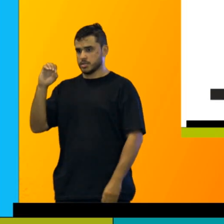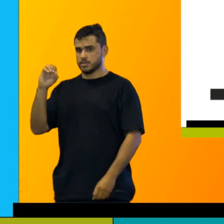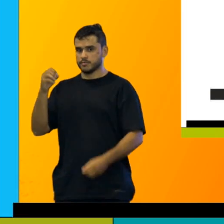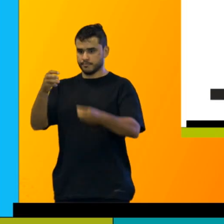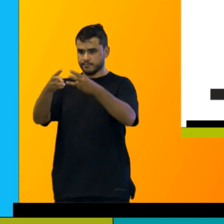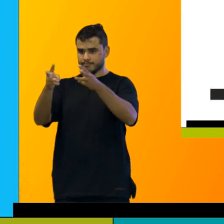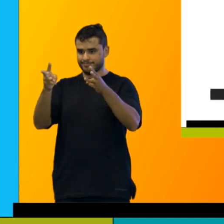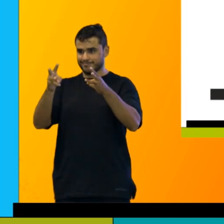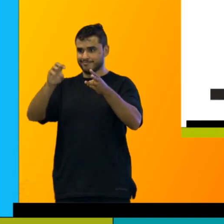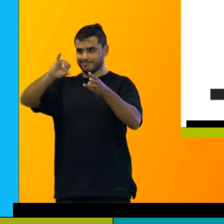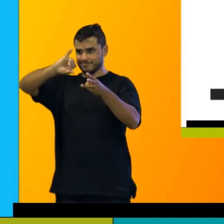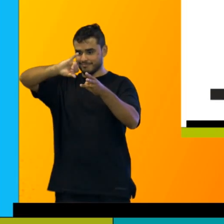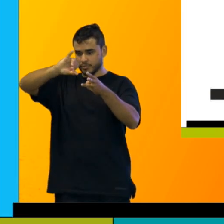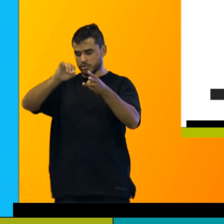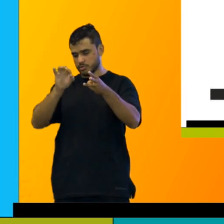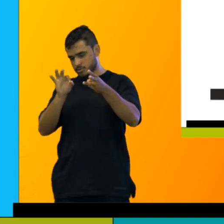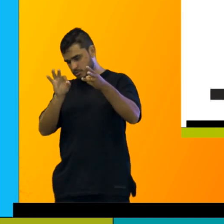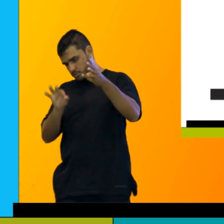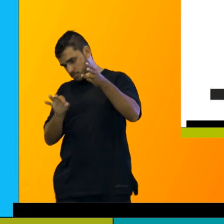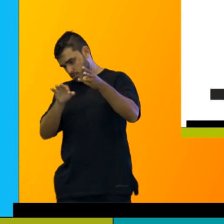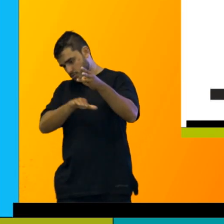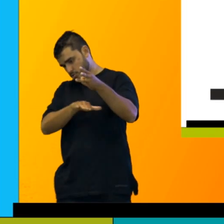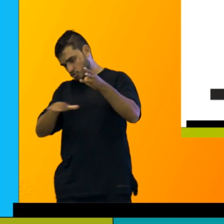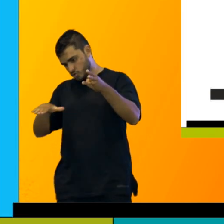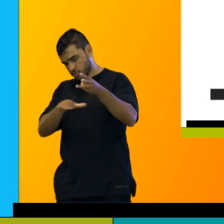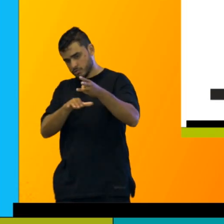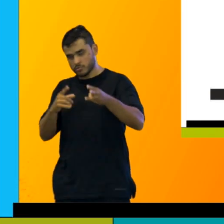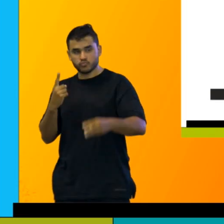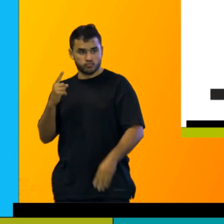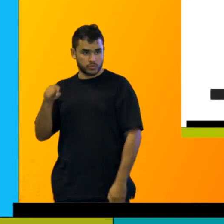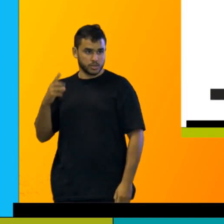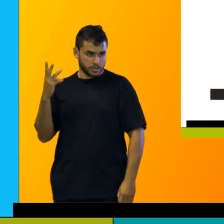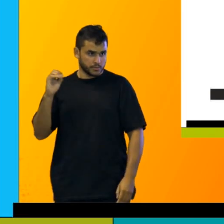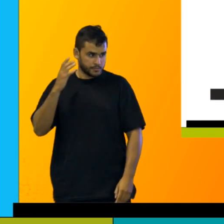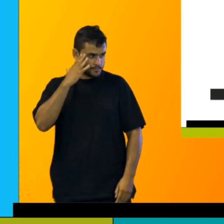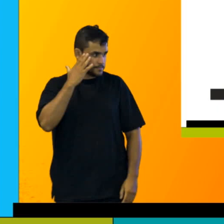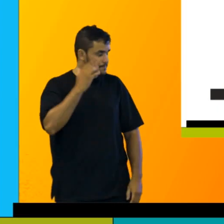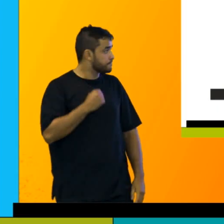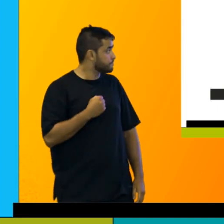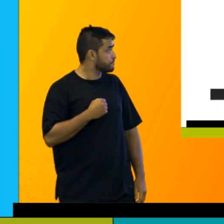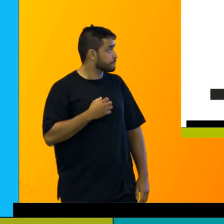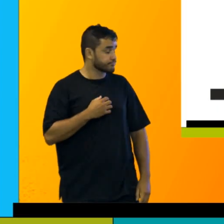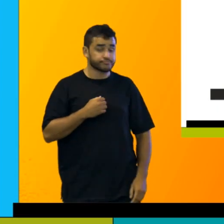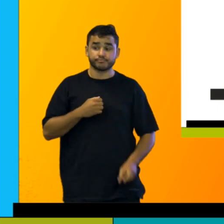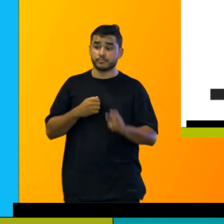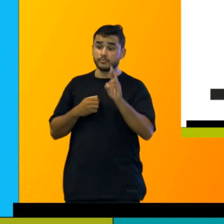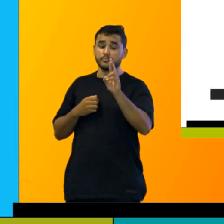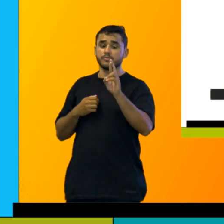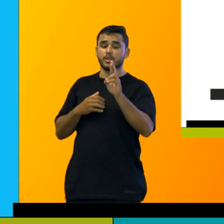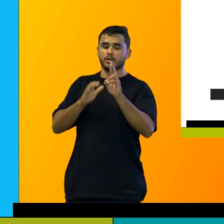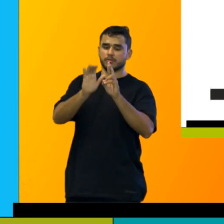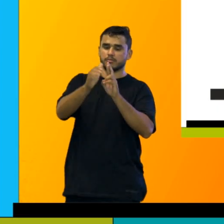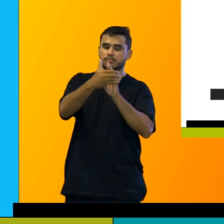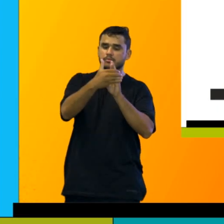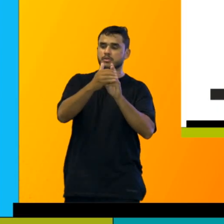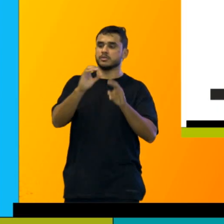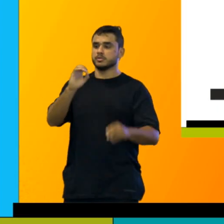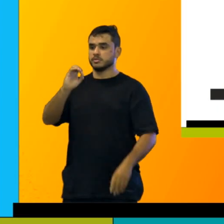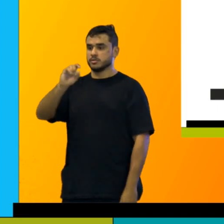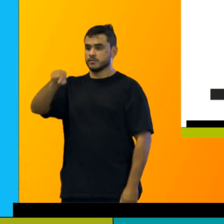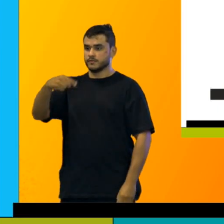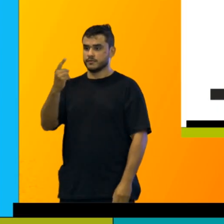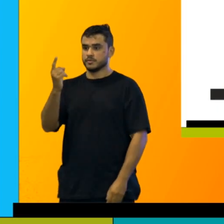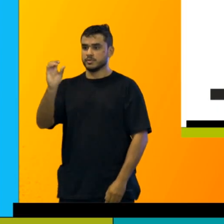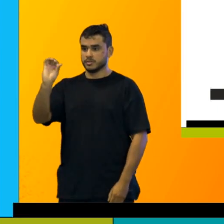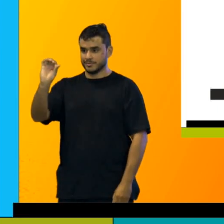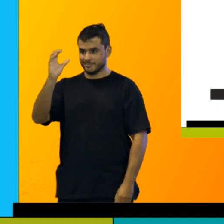lá, ó, fazendo as contas aí. Pessoal, esse Rzinho eu sei que é 0,6, porque é o raio. O que falta eu achar é o valor